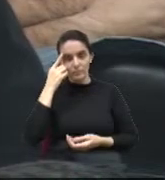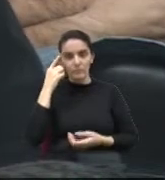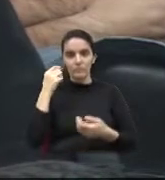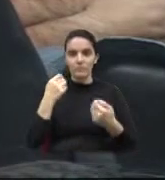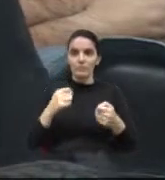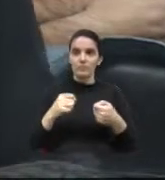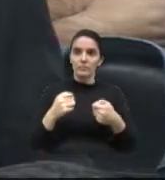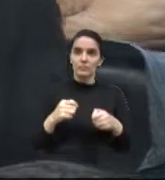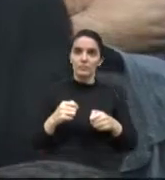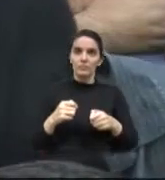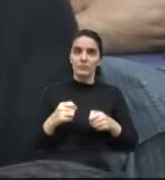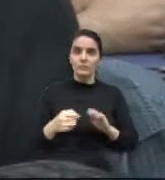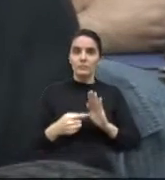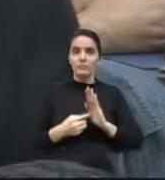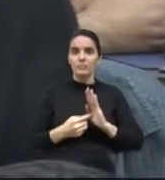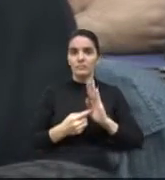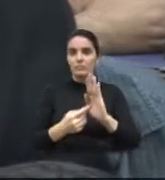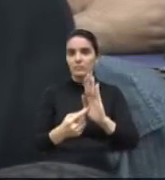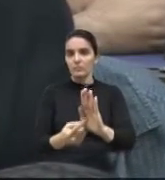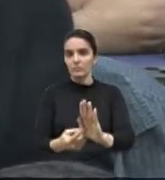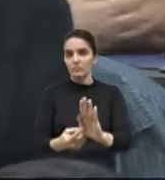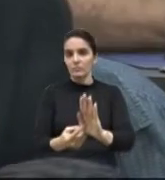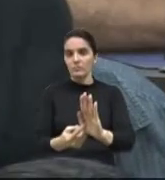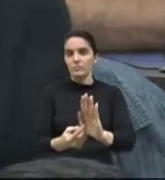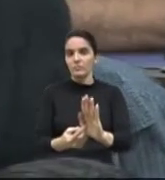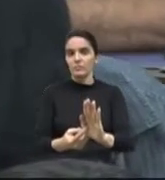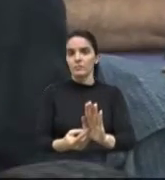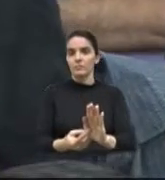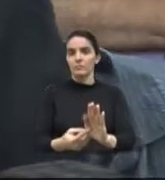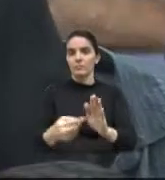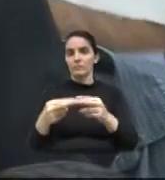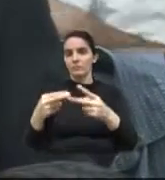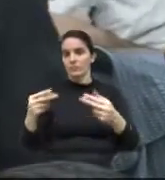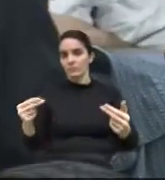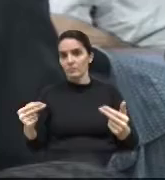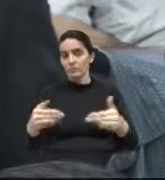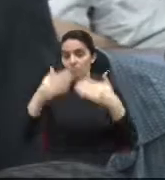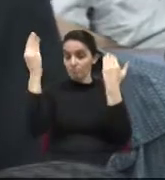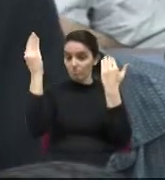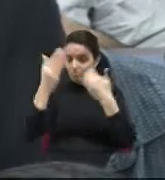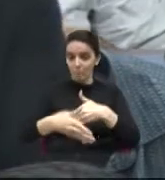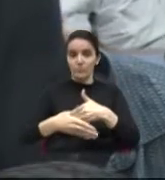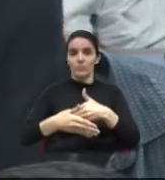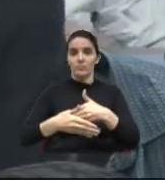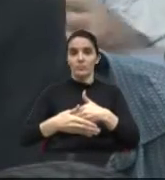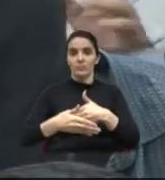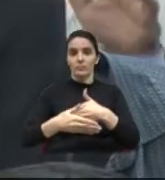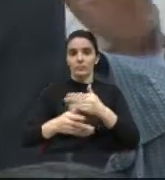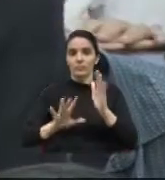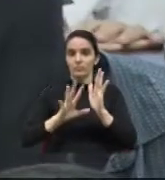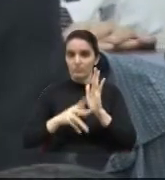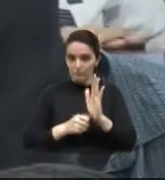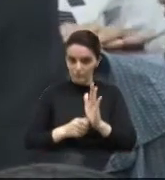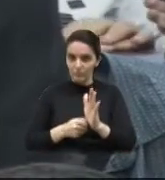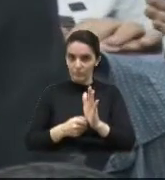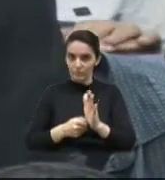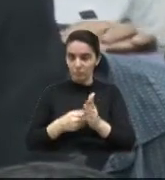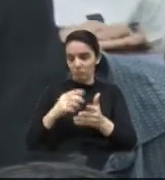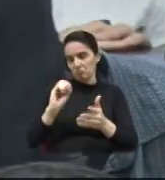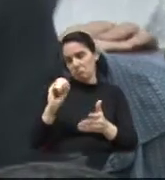apresentando fatos que realmente comprovem que houve